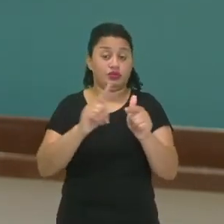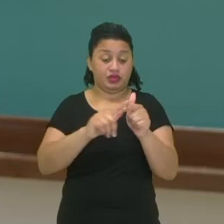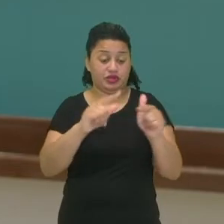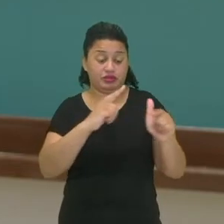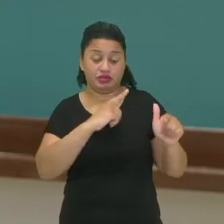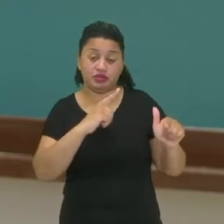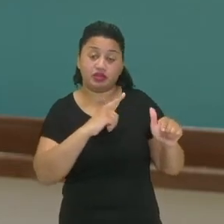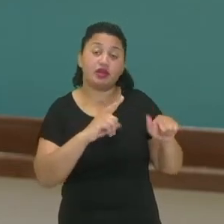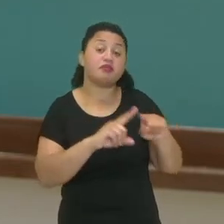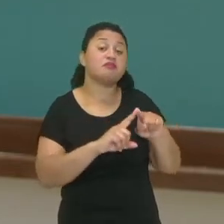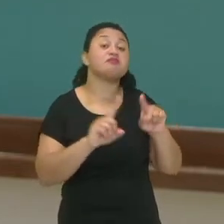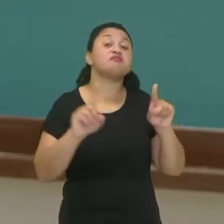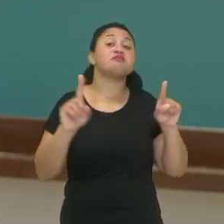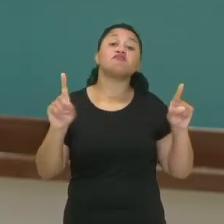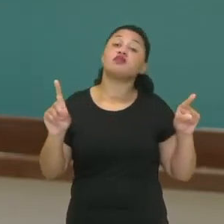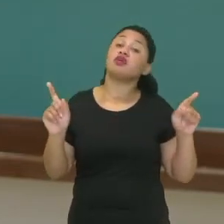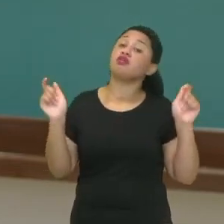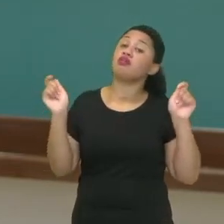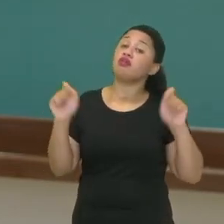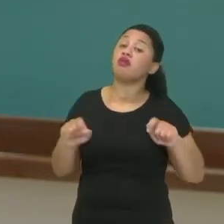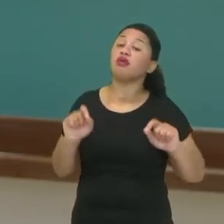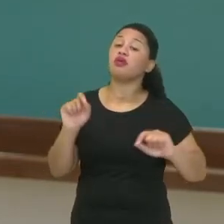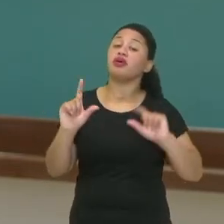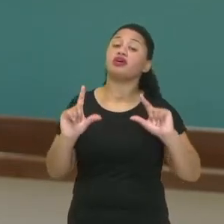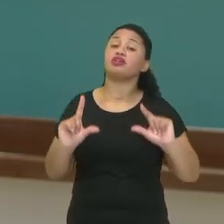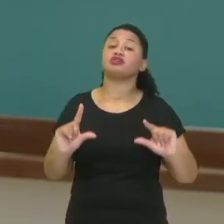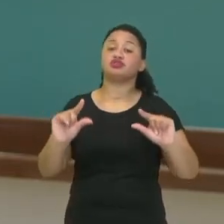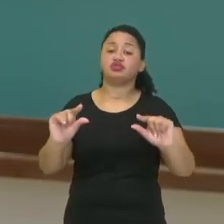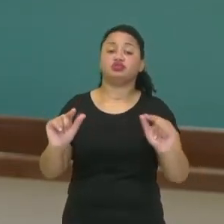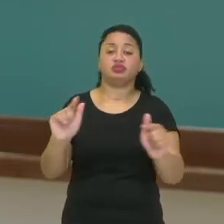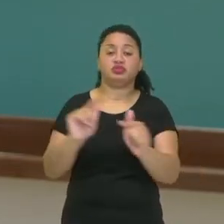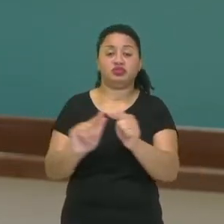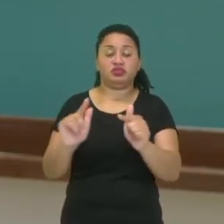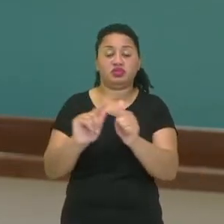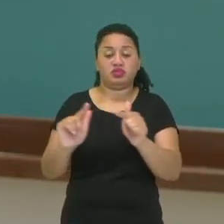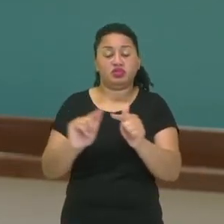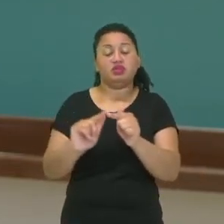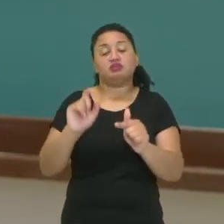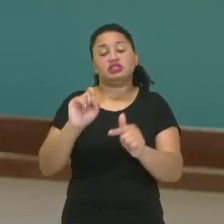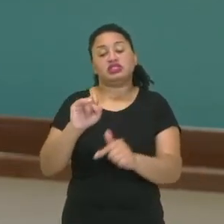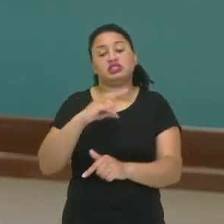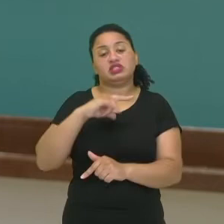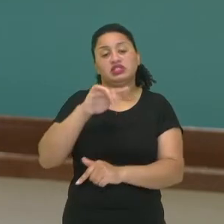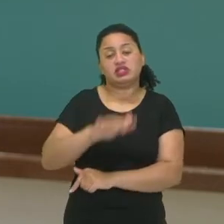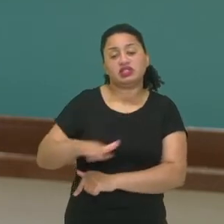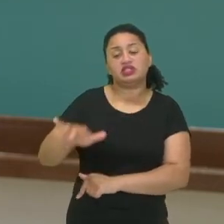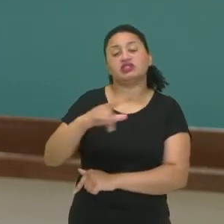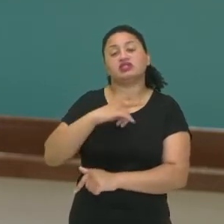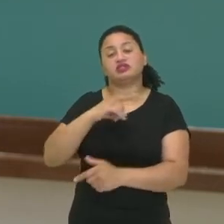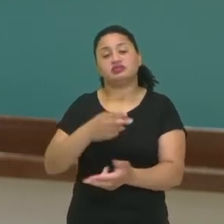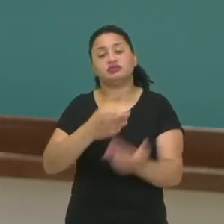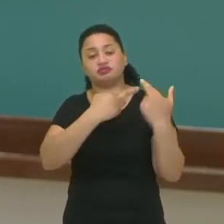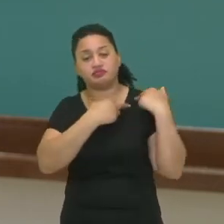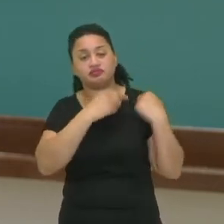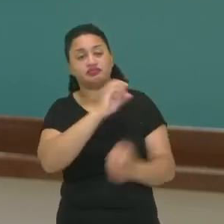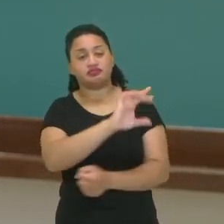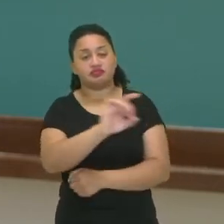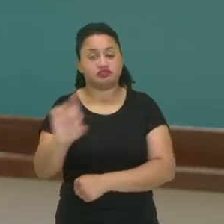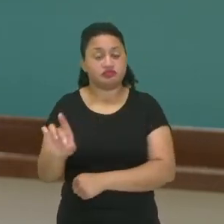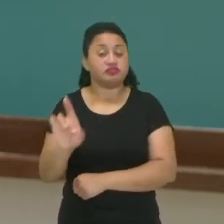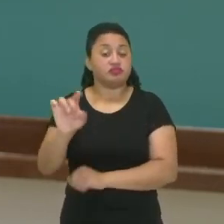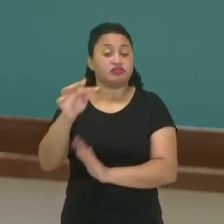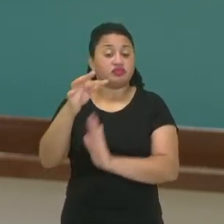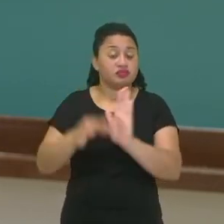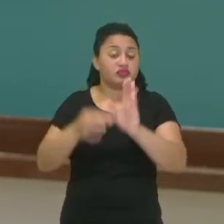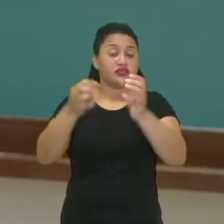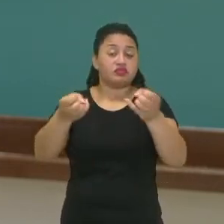colocados, mas podemos minimizá-los com as situações, com as responsabilidades de cada um. E o texto fala